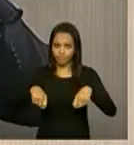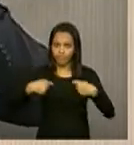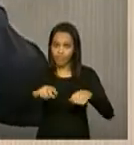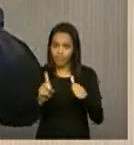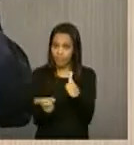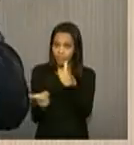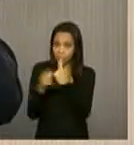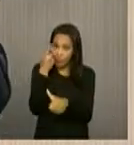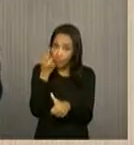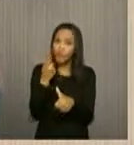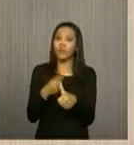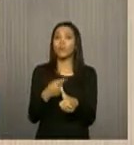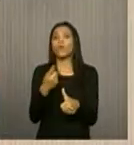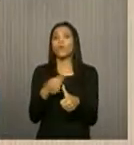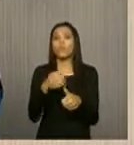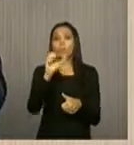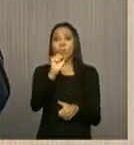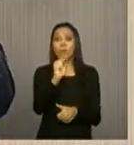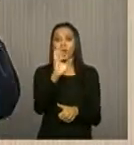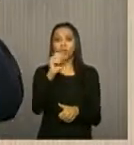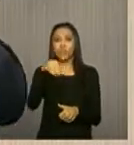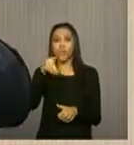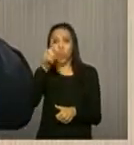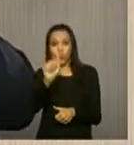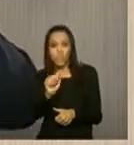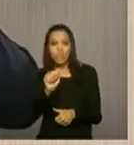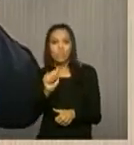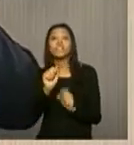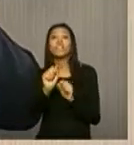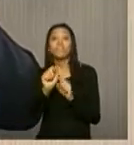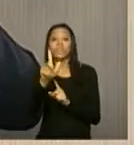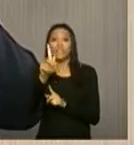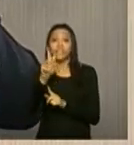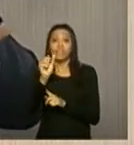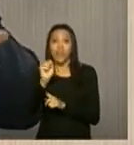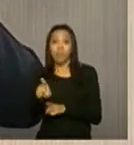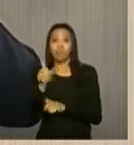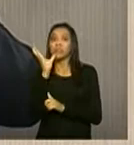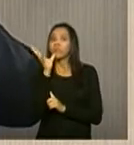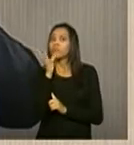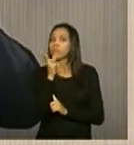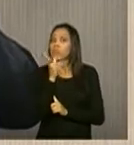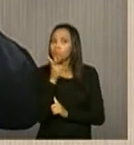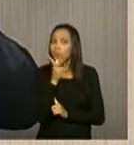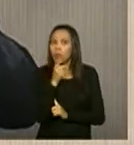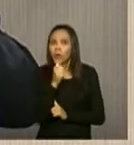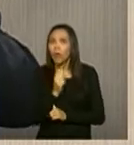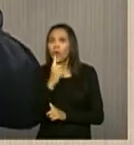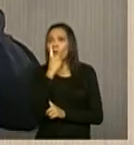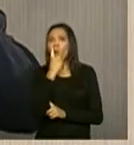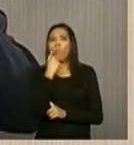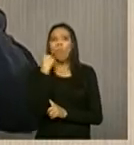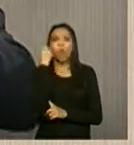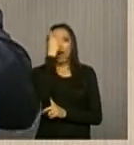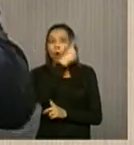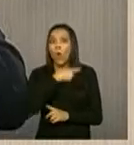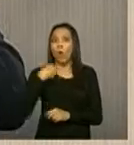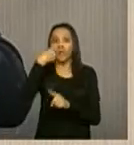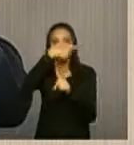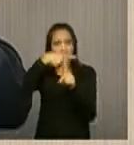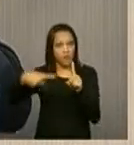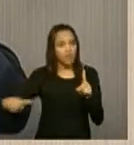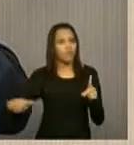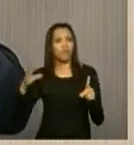primeiro de uma sonda de coleta de gases esse procedimento é demorado ele leva uma hora e meia entre a preparação ea execução